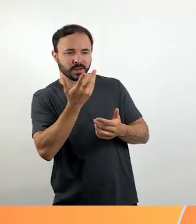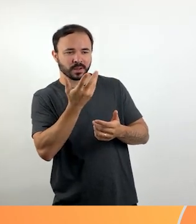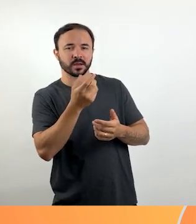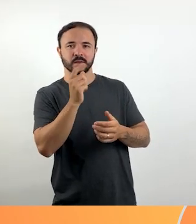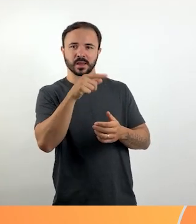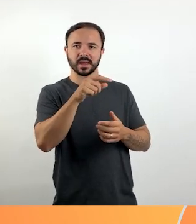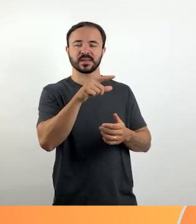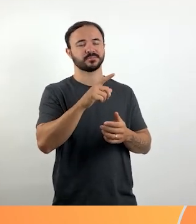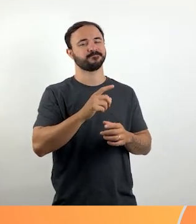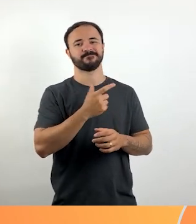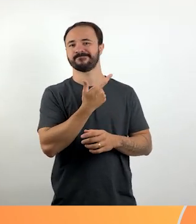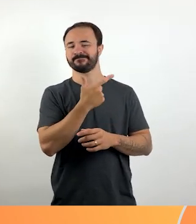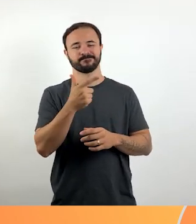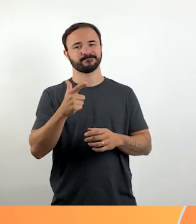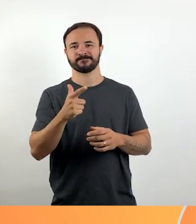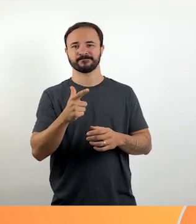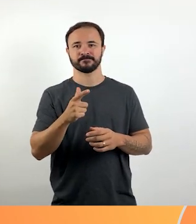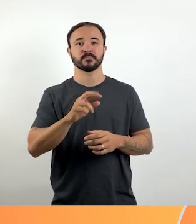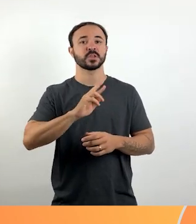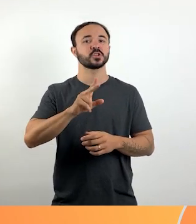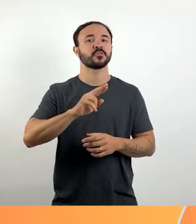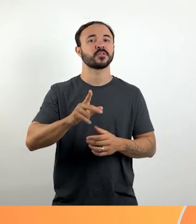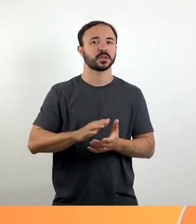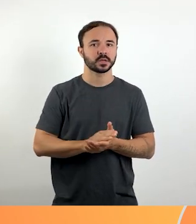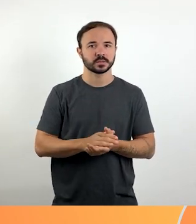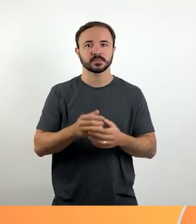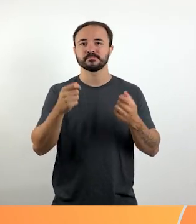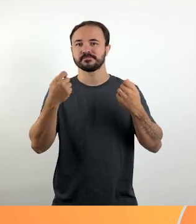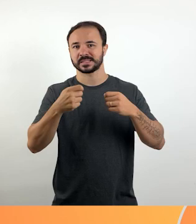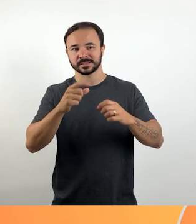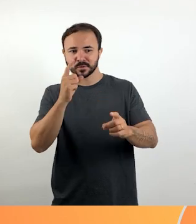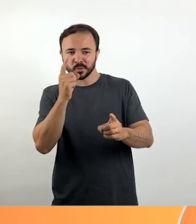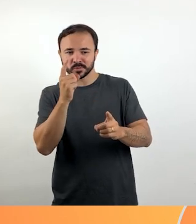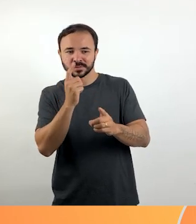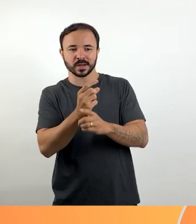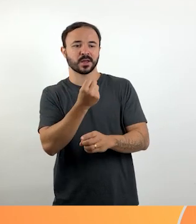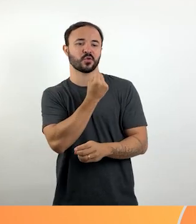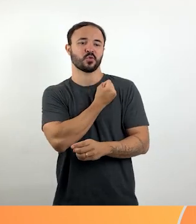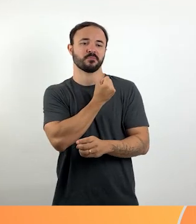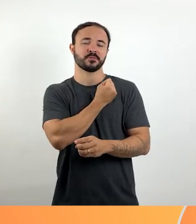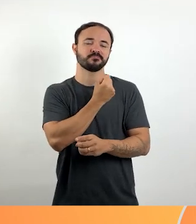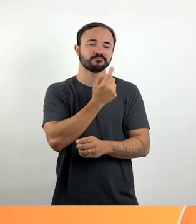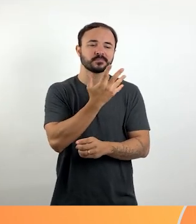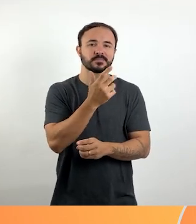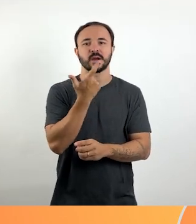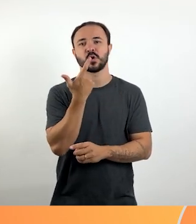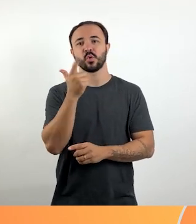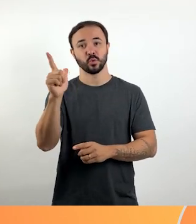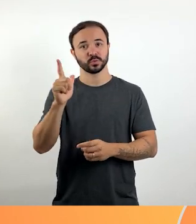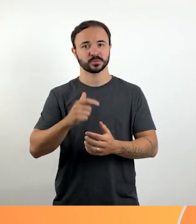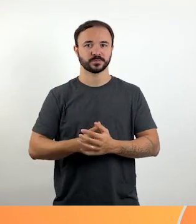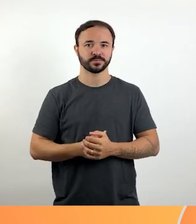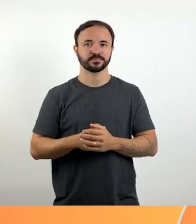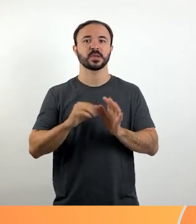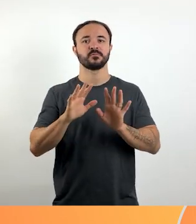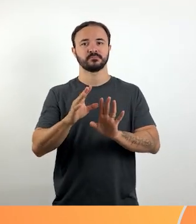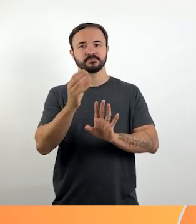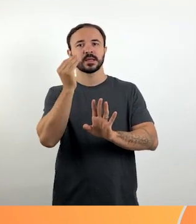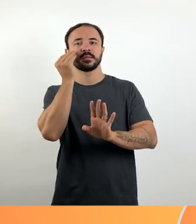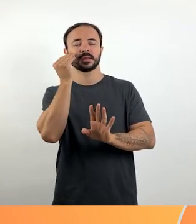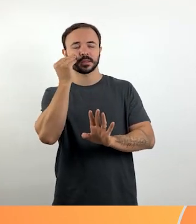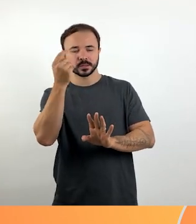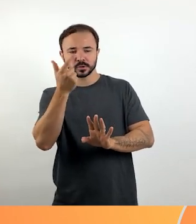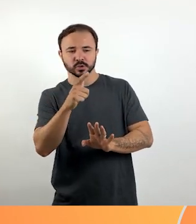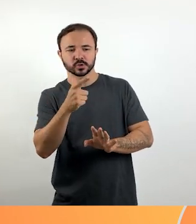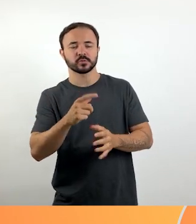a menor soma possível de 3 desses números. Então, o que é que nós vamos fazer? Vamos tentar encontrar isso aí.